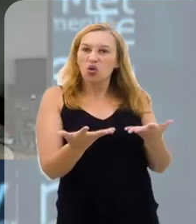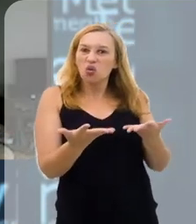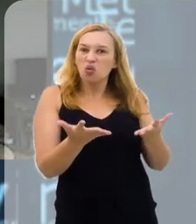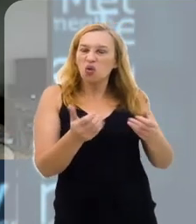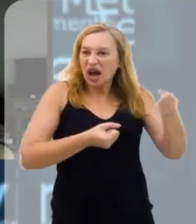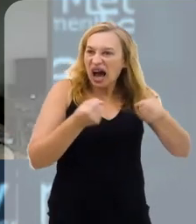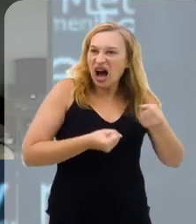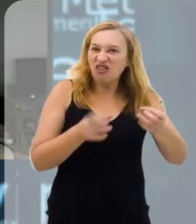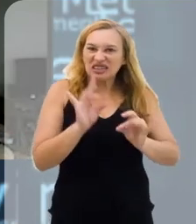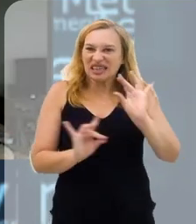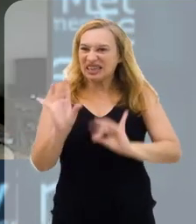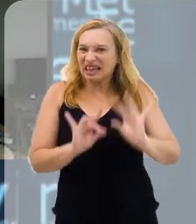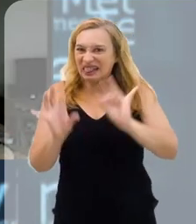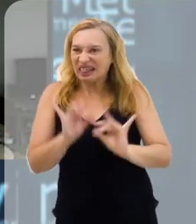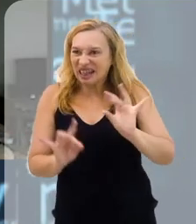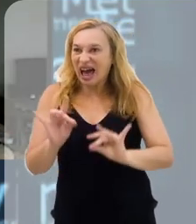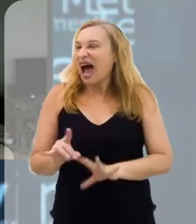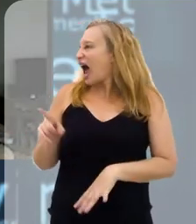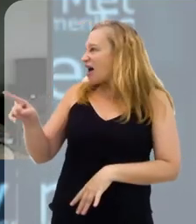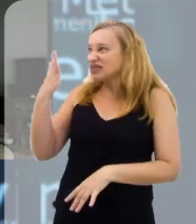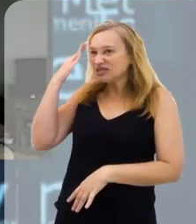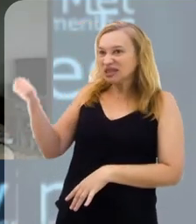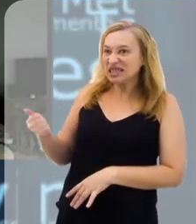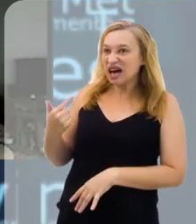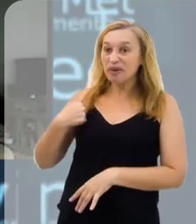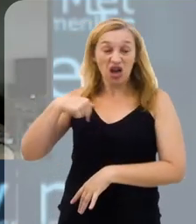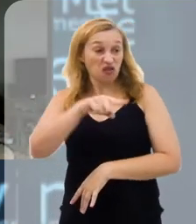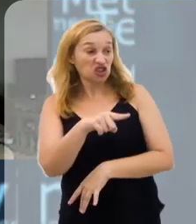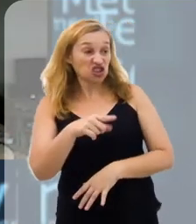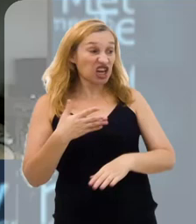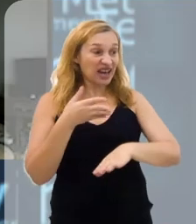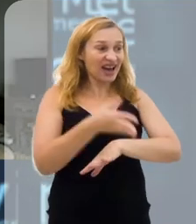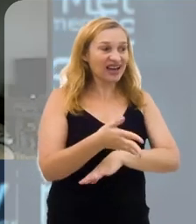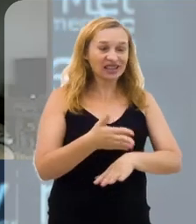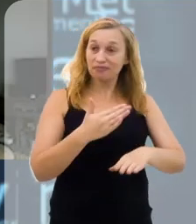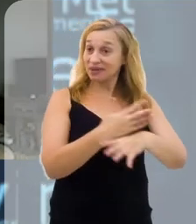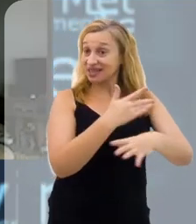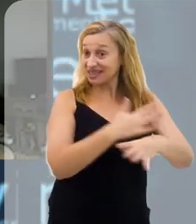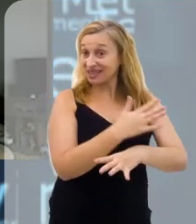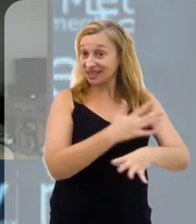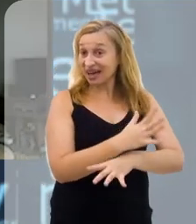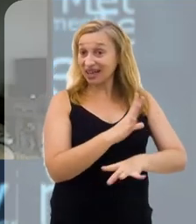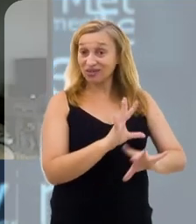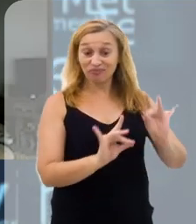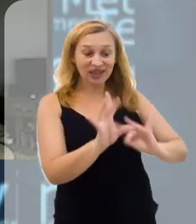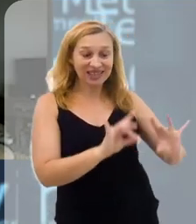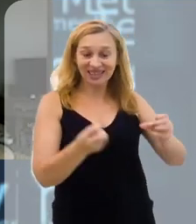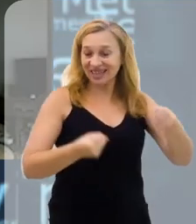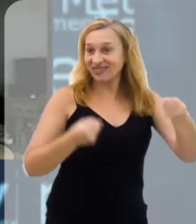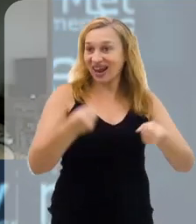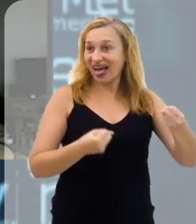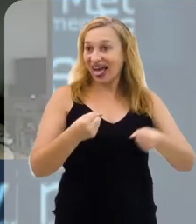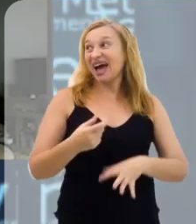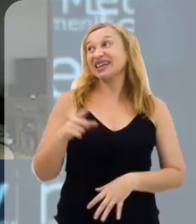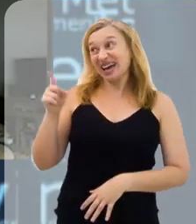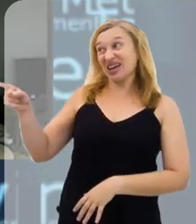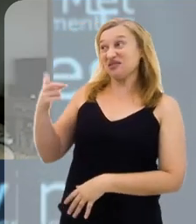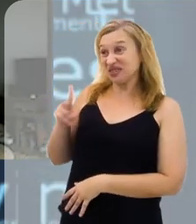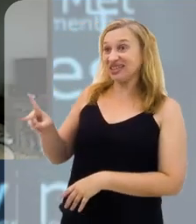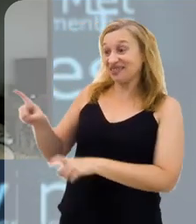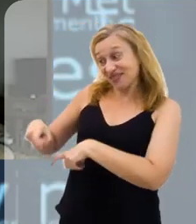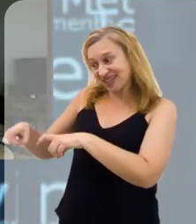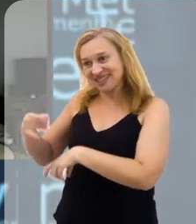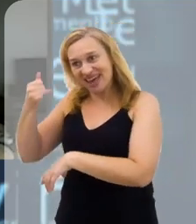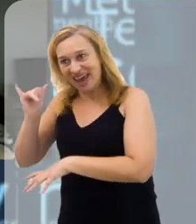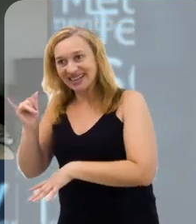o turista diz, e você não sabe que onda que eu vou tirar quando eu chegar no condomínio com o carrinho com lama. Porque os meus vizinhos vão falar, estão